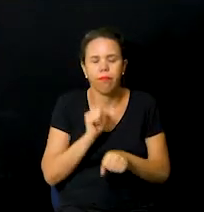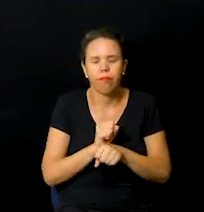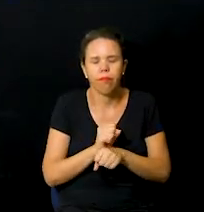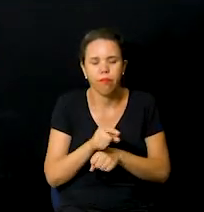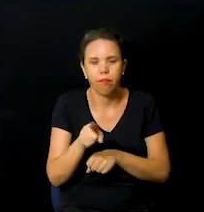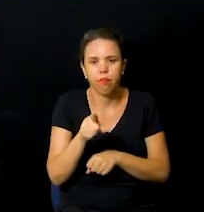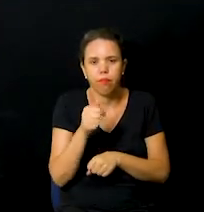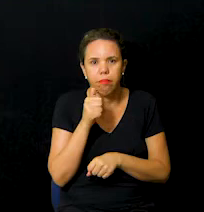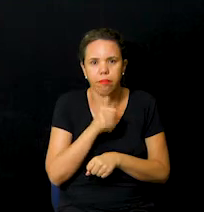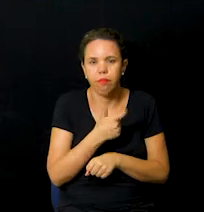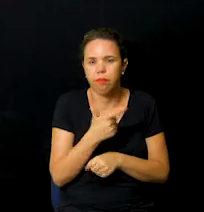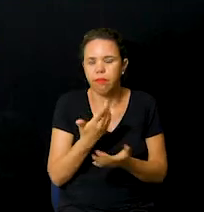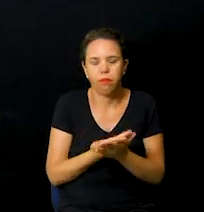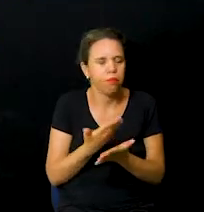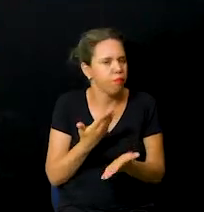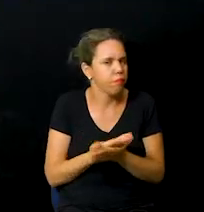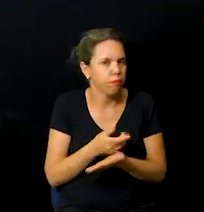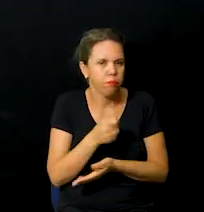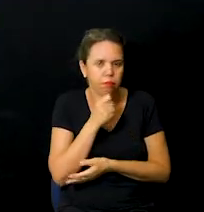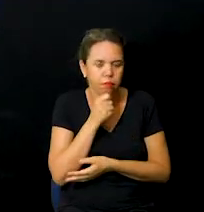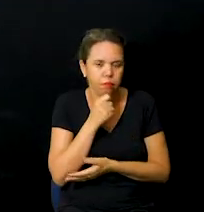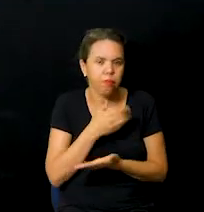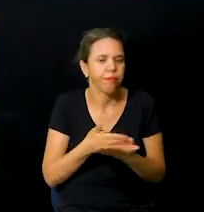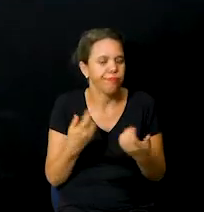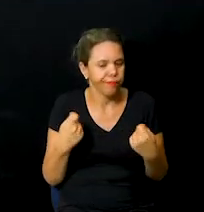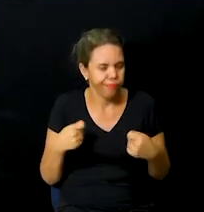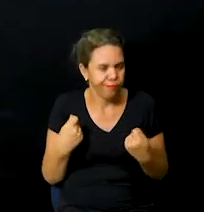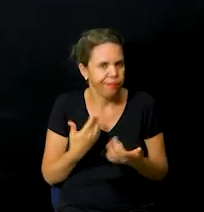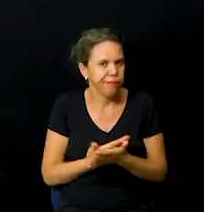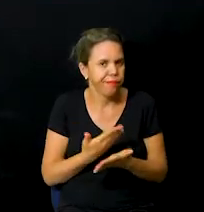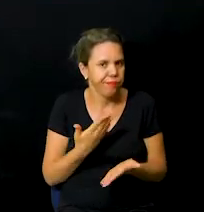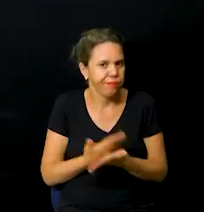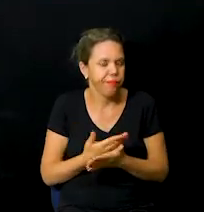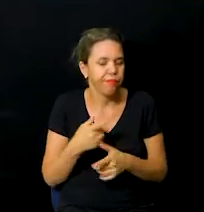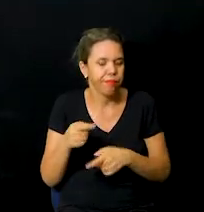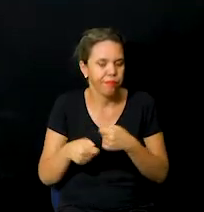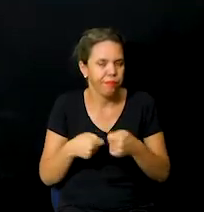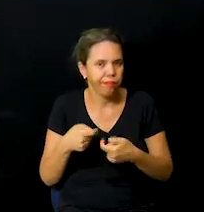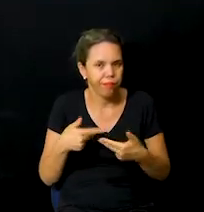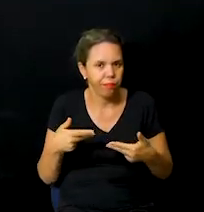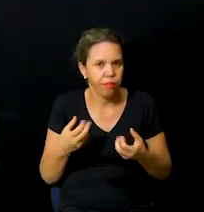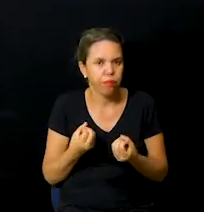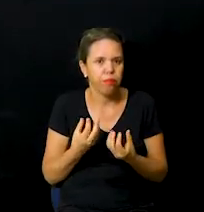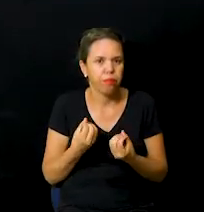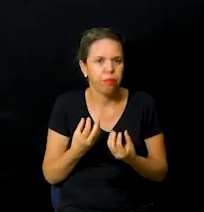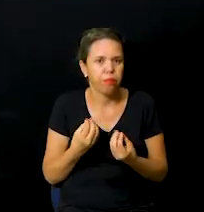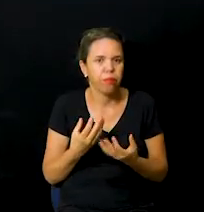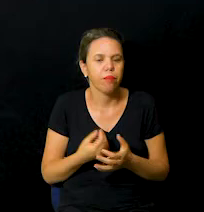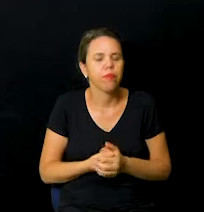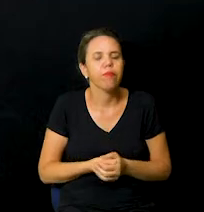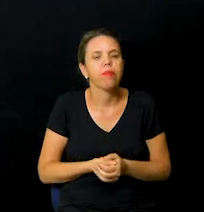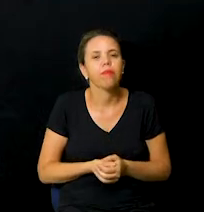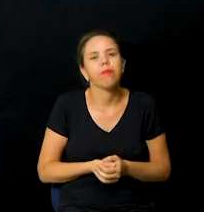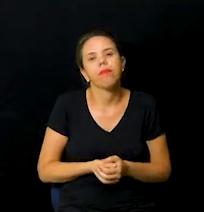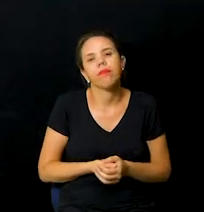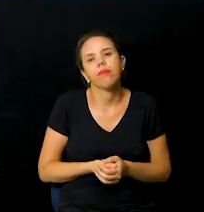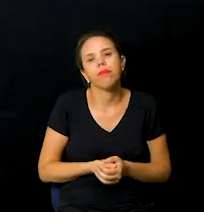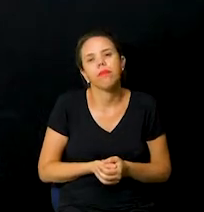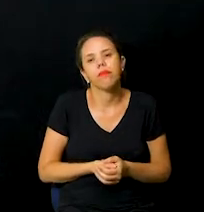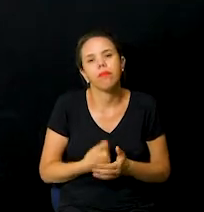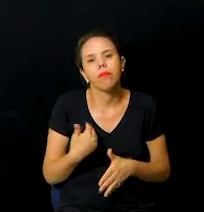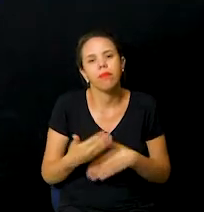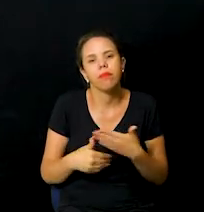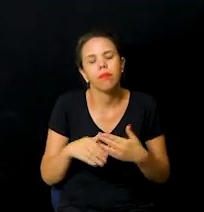Então, para você, mulher, que não estuda, comece a estudar. O mercado tem muita informação, de